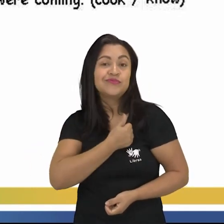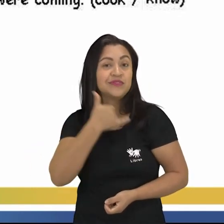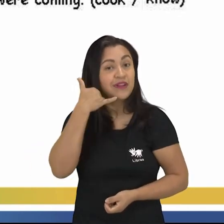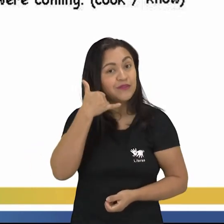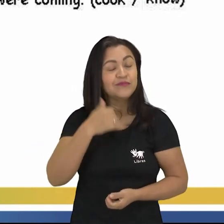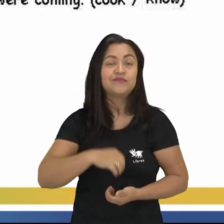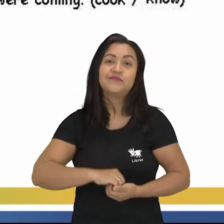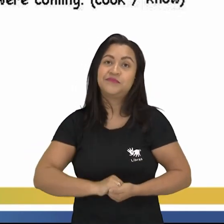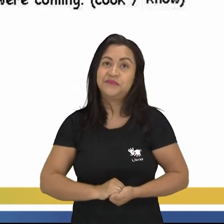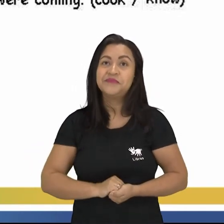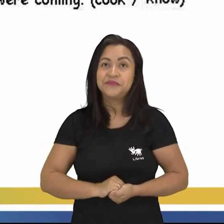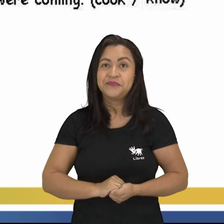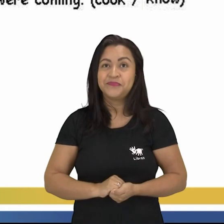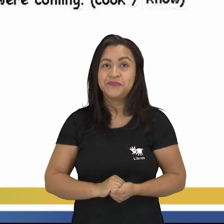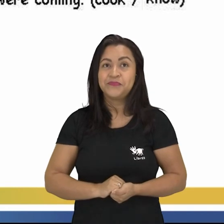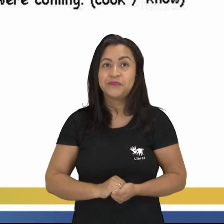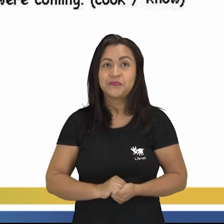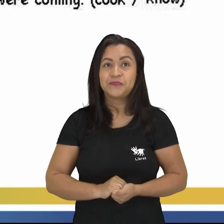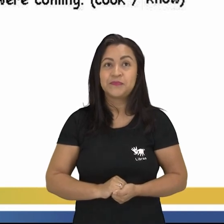teu número de telefone.